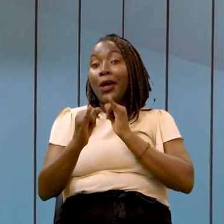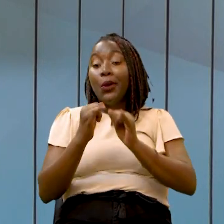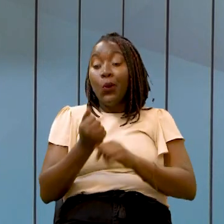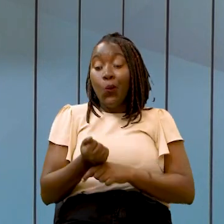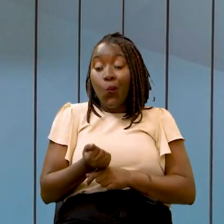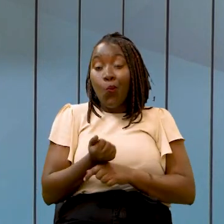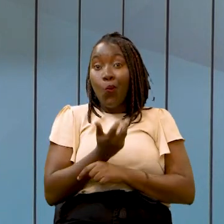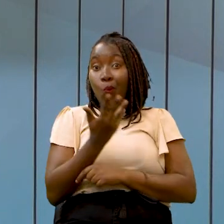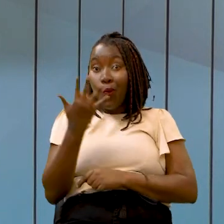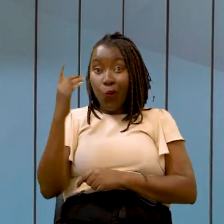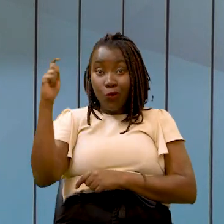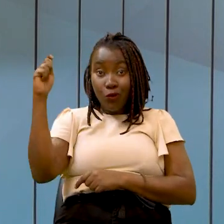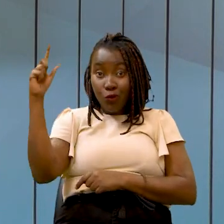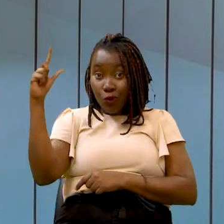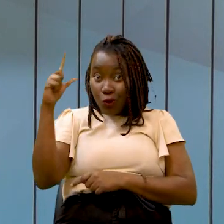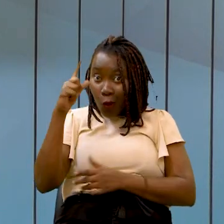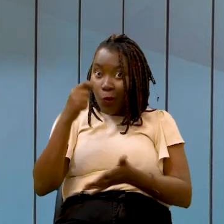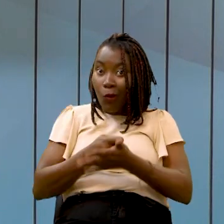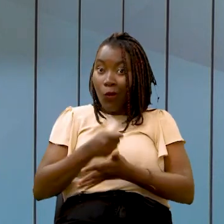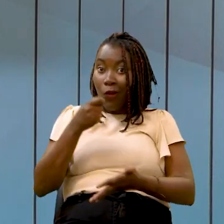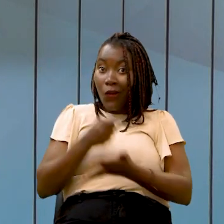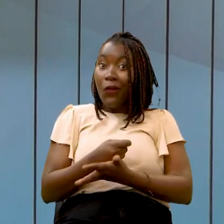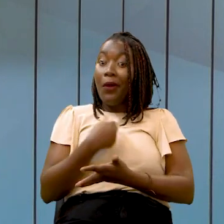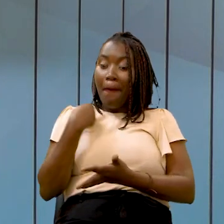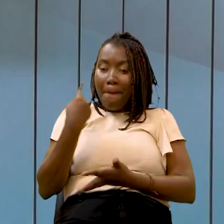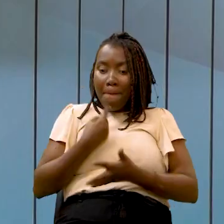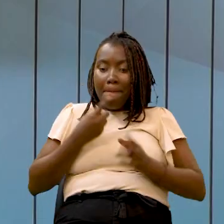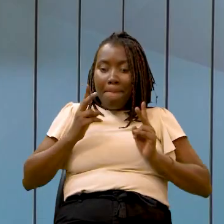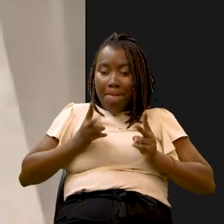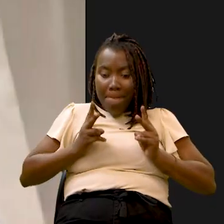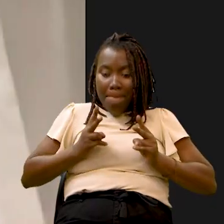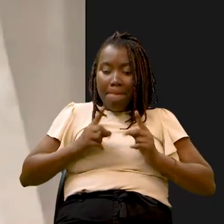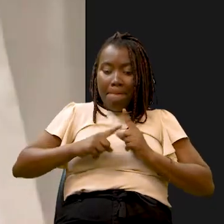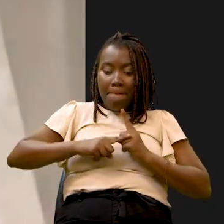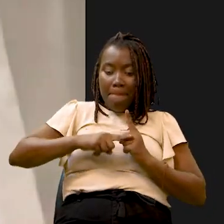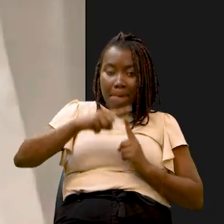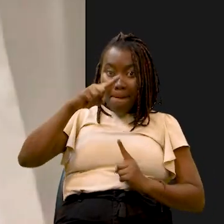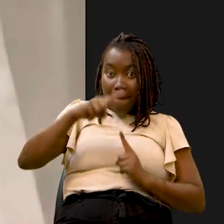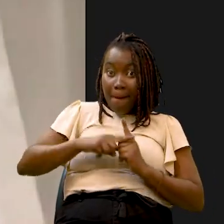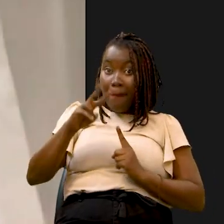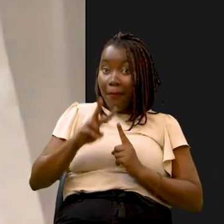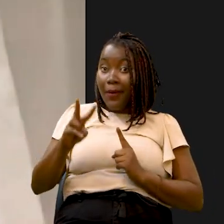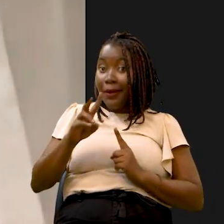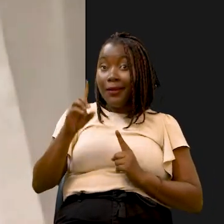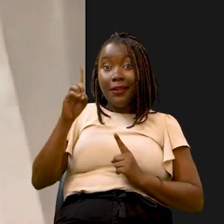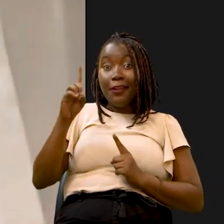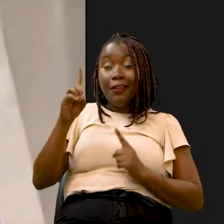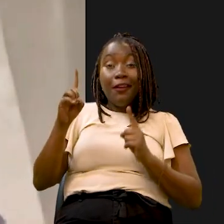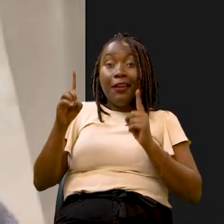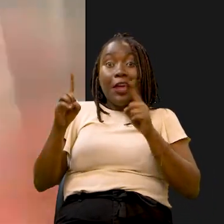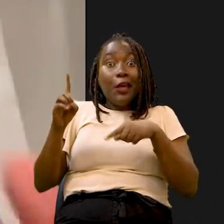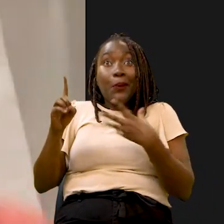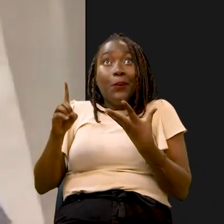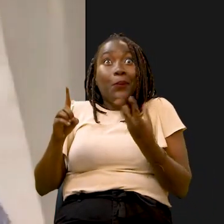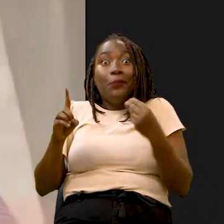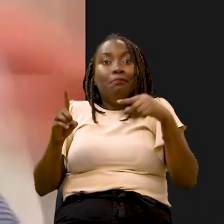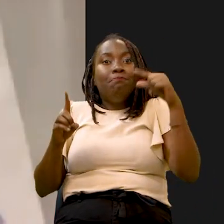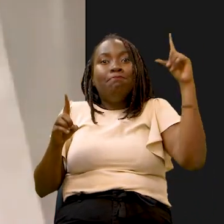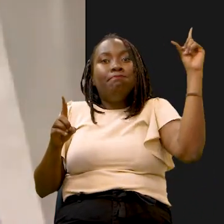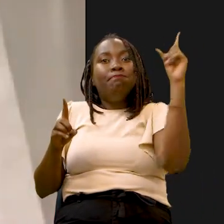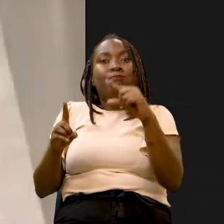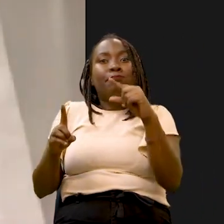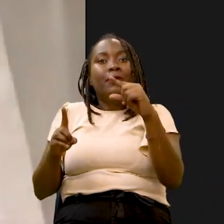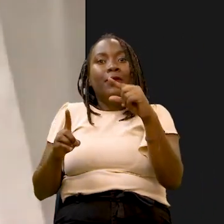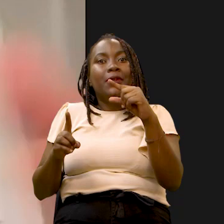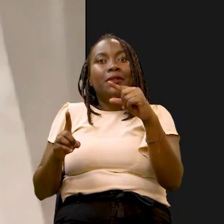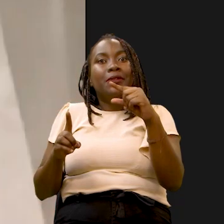que a quantidade de sol necessário para a gente manter níveis adequados de vitamina D é muito, mas